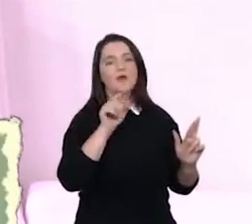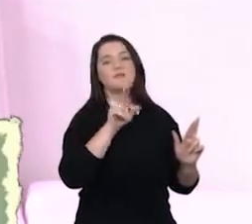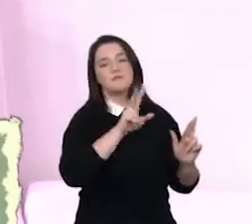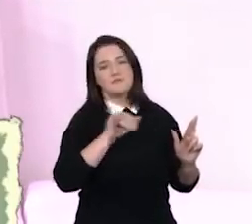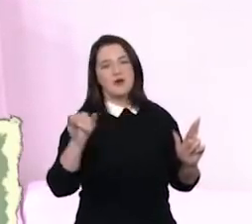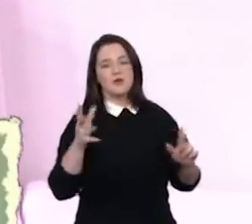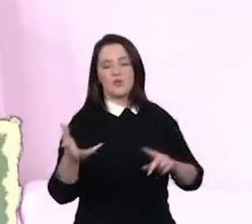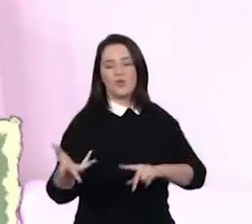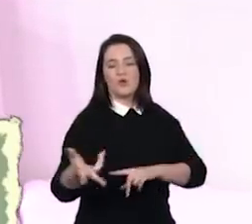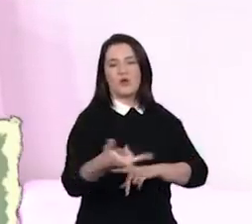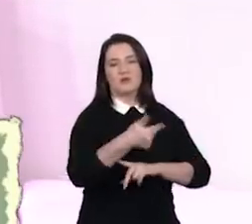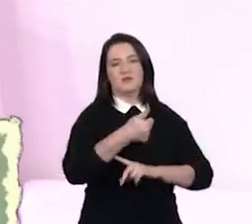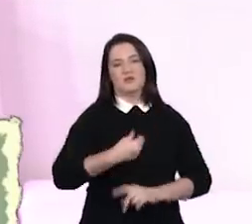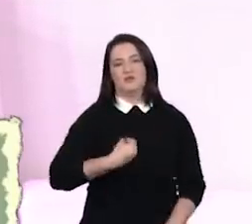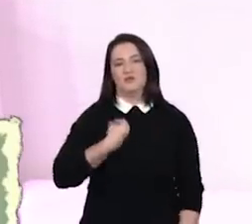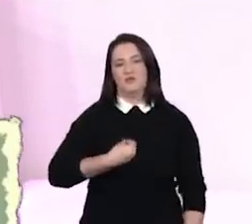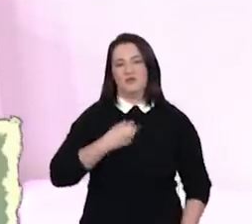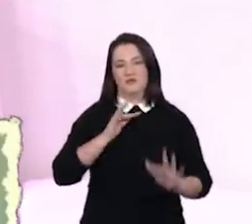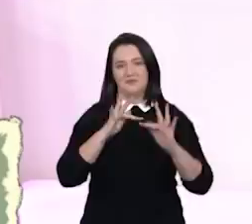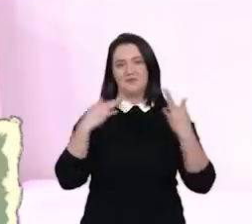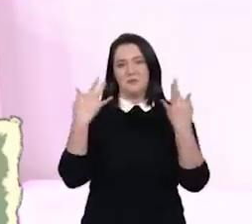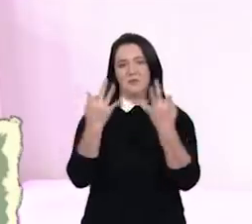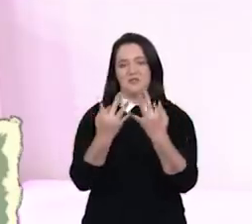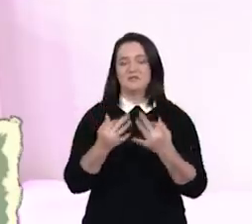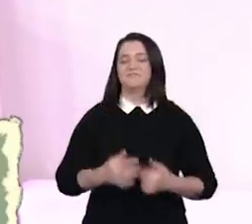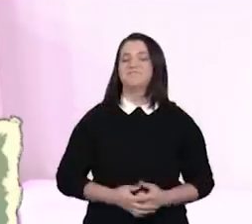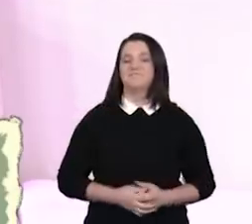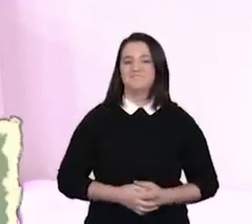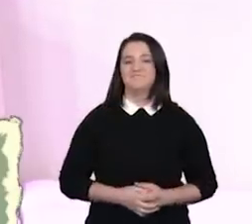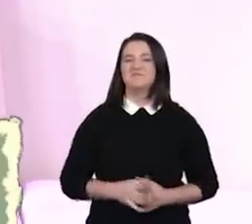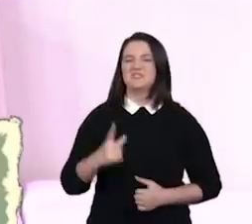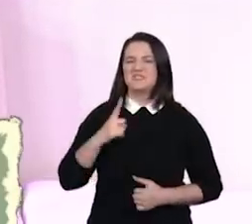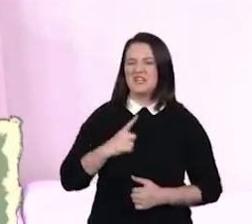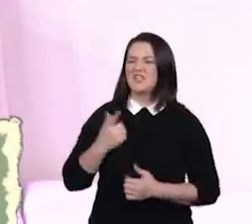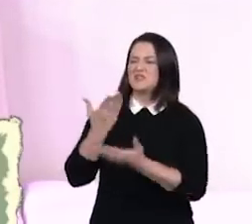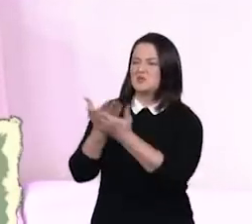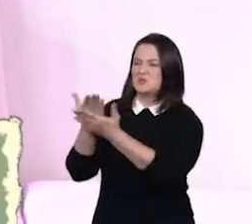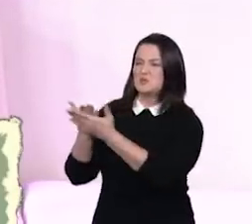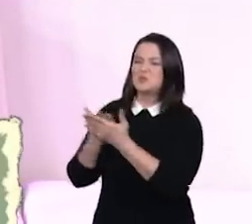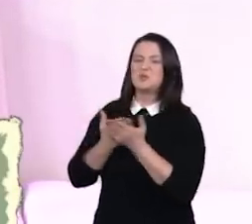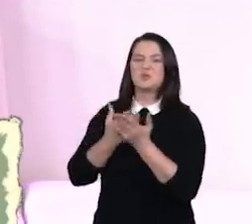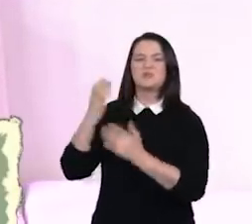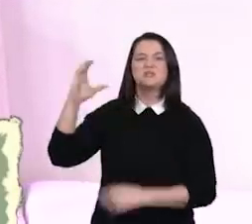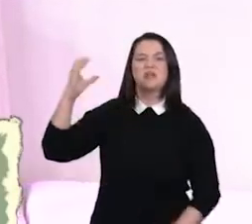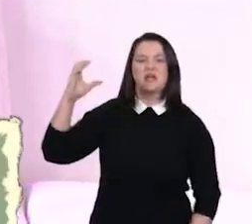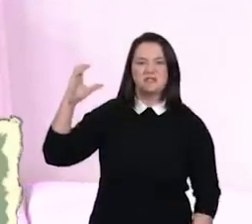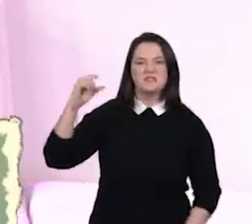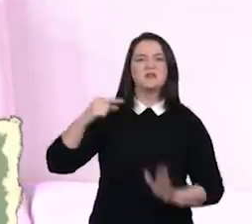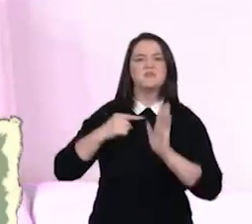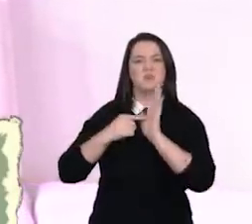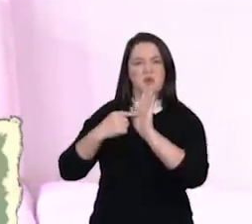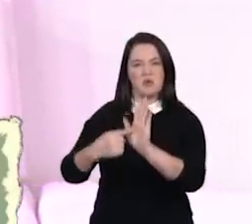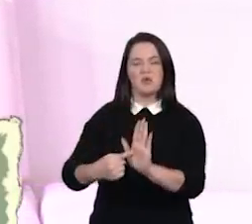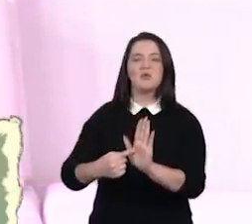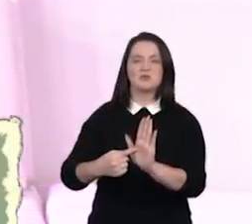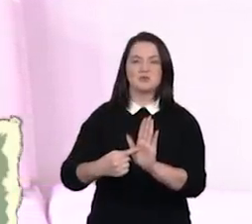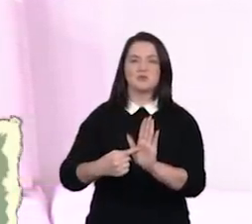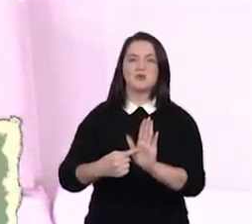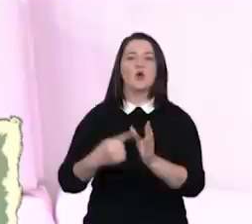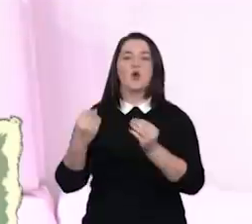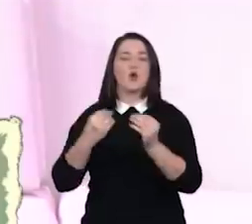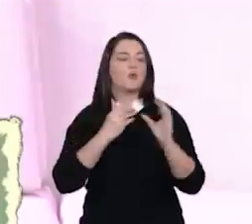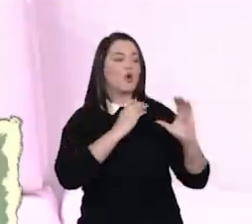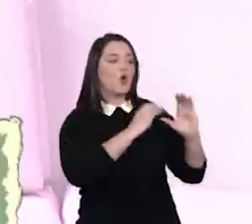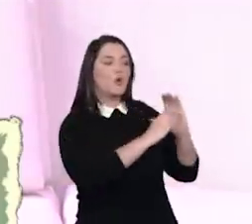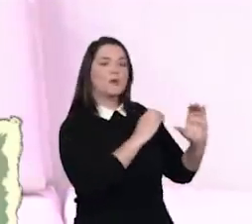da qualidade de vida familiar. Existem muitos estudos científicos mostrando isso. As formas de comunicação,